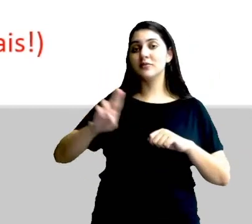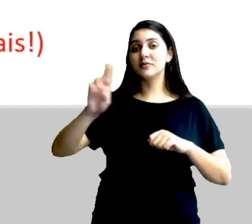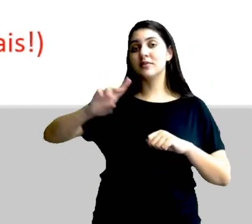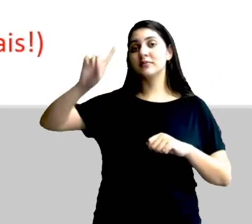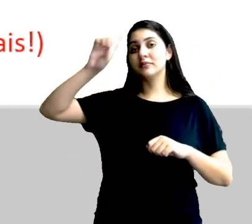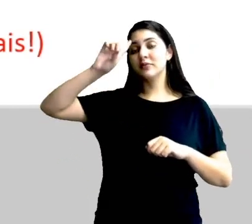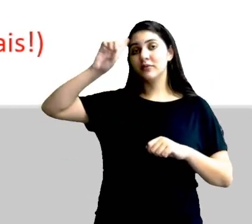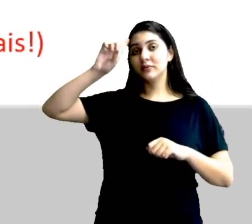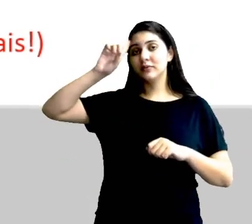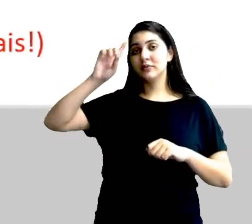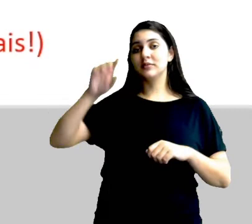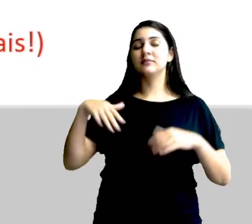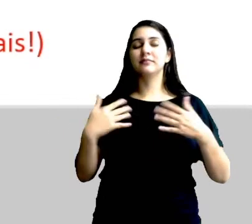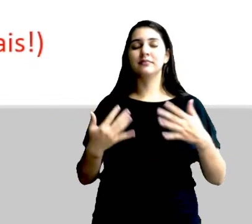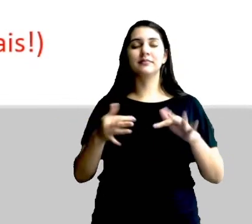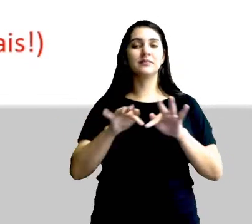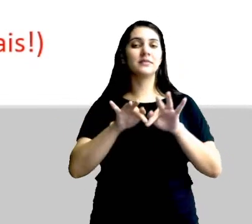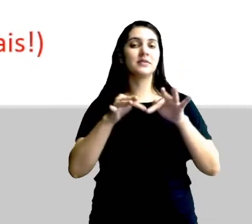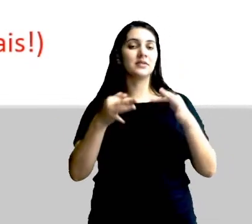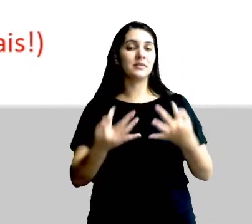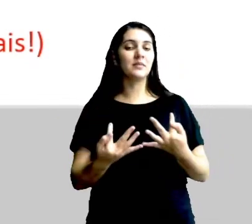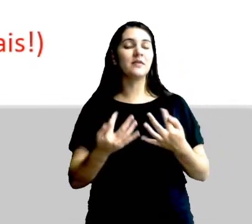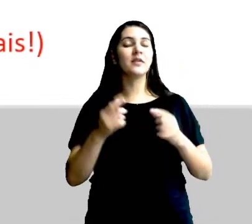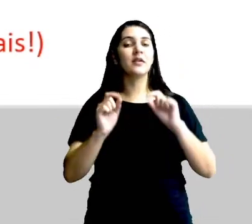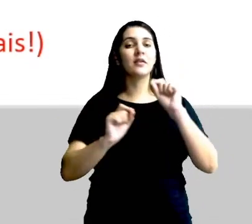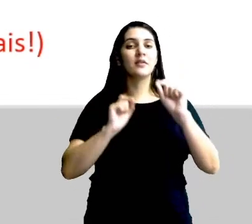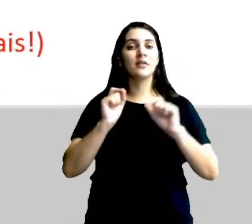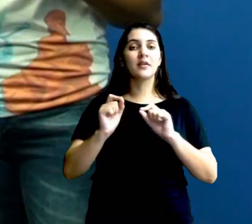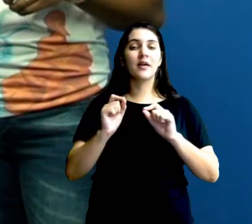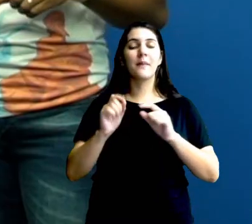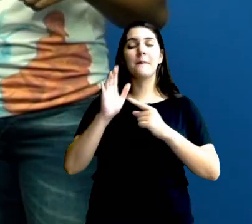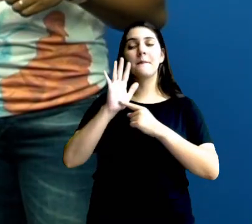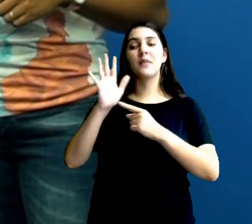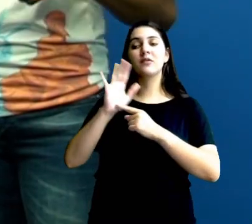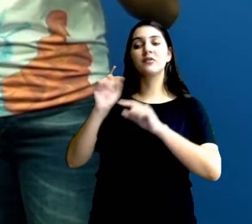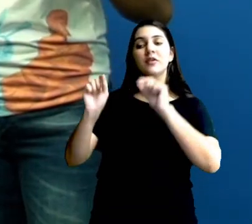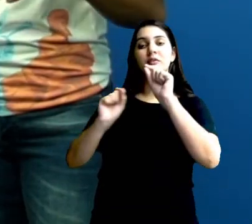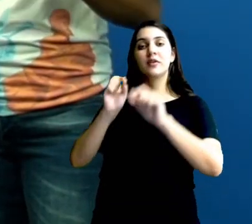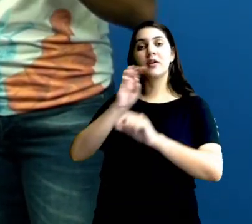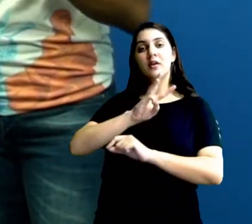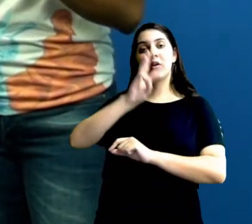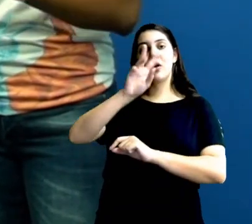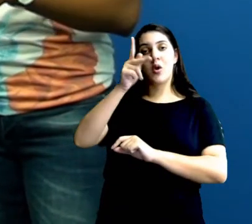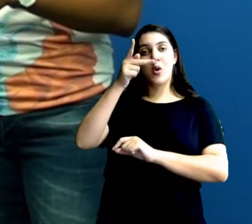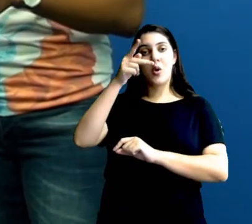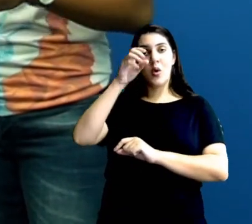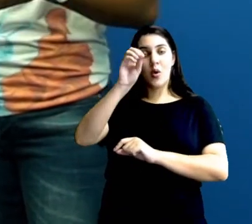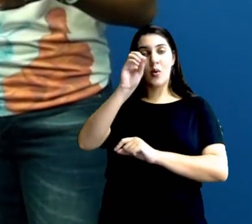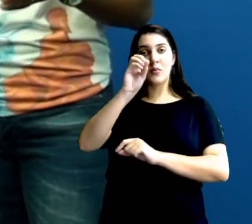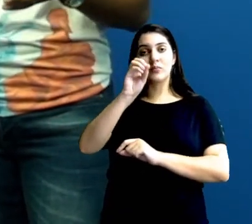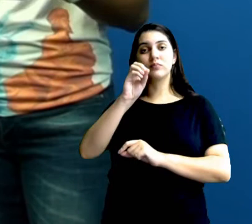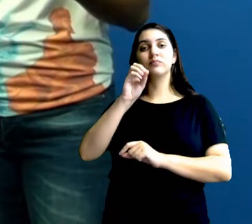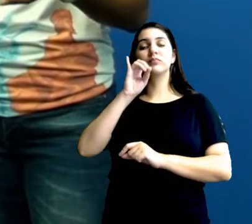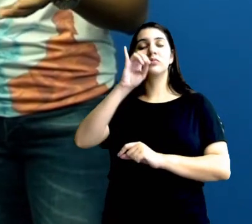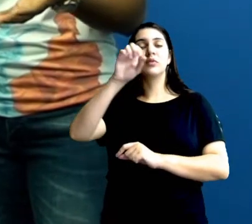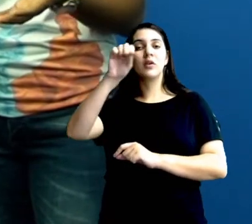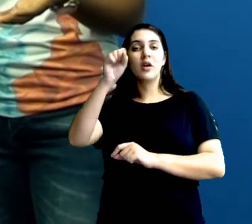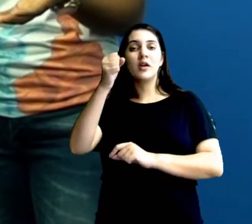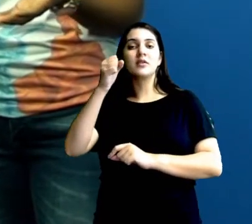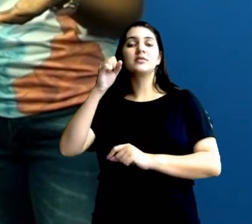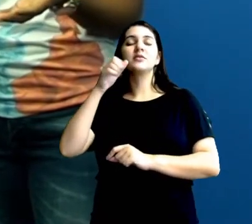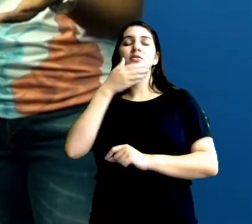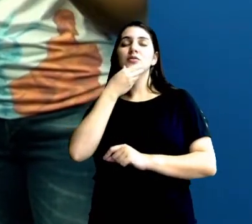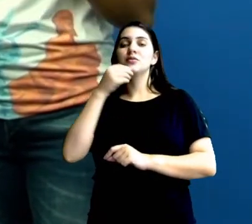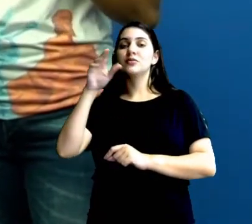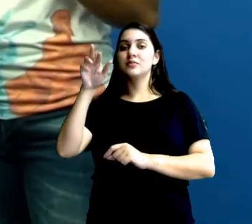dia a dia. Então, simplificando aí, coloquei em evidência who is your brother? Para perguntar quem é o